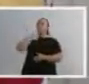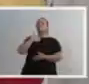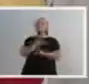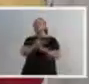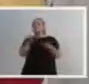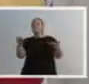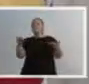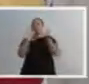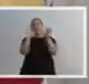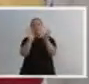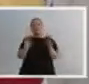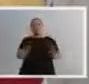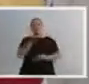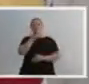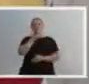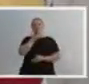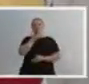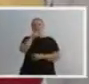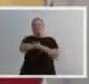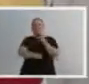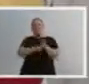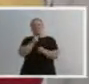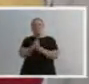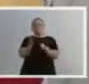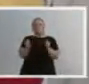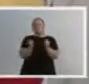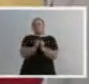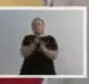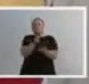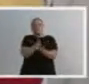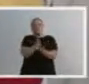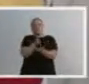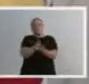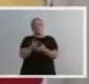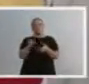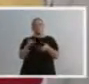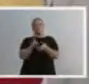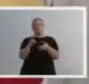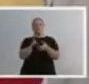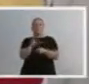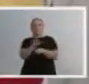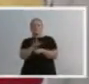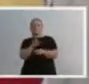e que no próximo ano possamos estar aqui para continuar servindo a população de blumenau muito obrigado